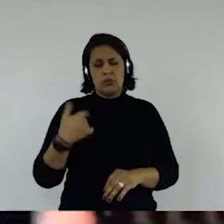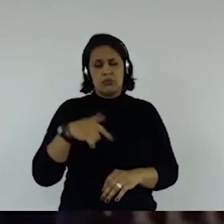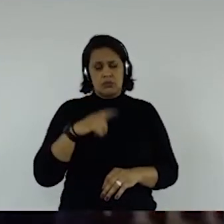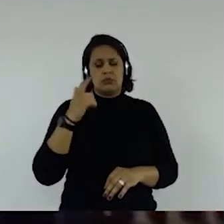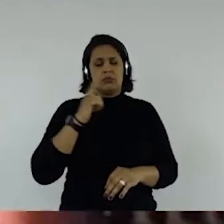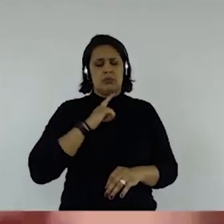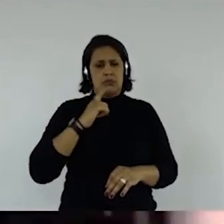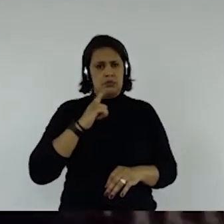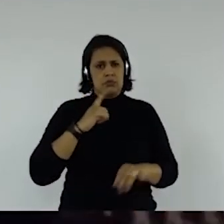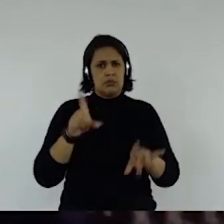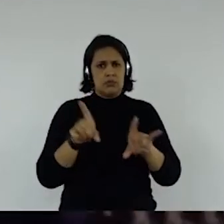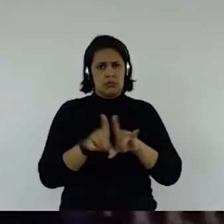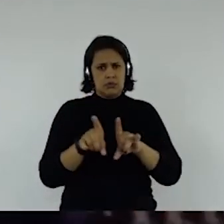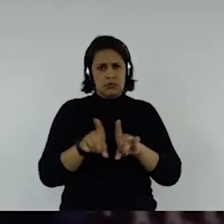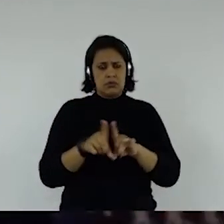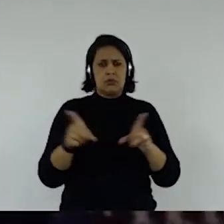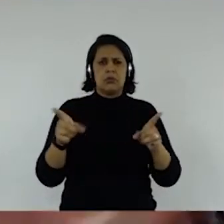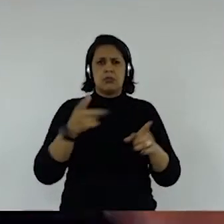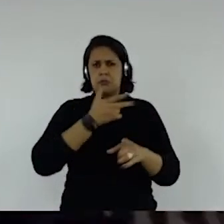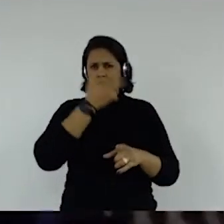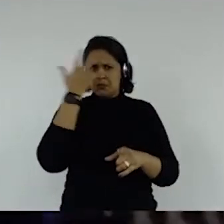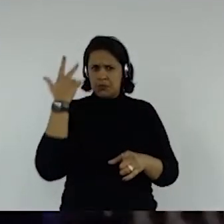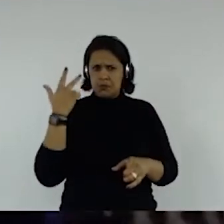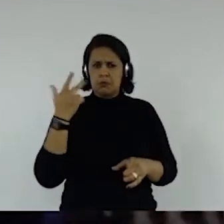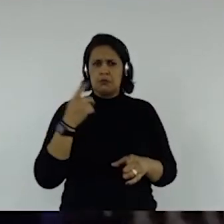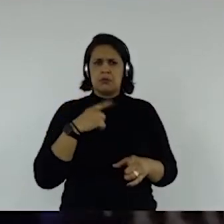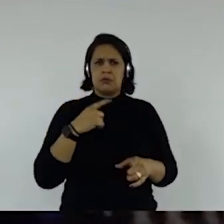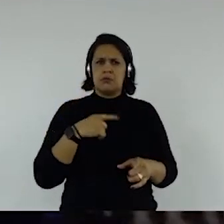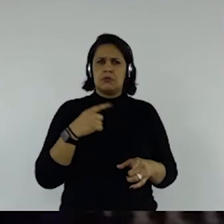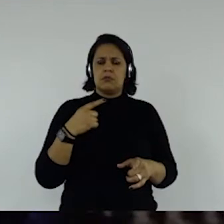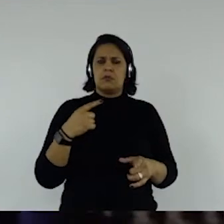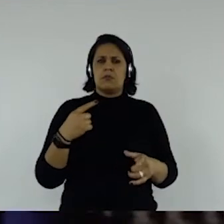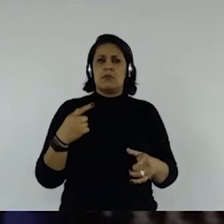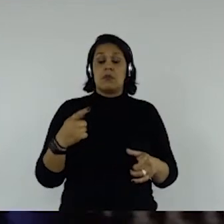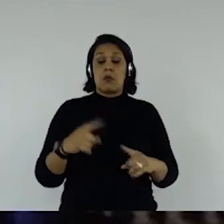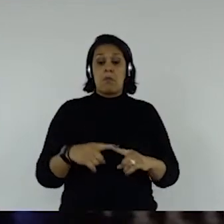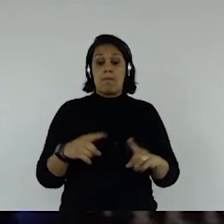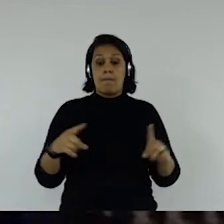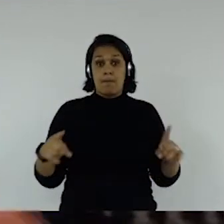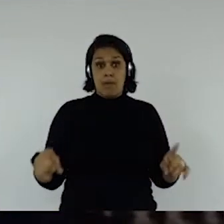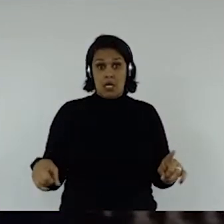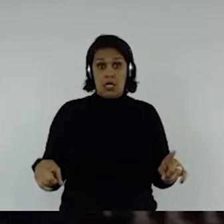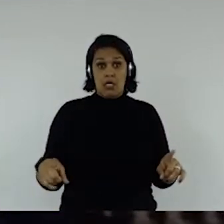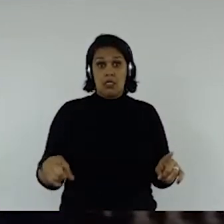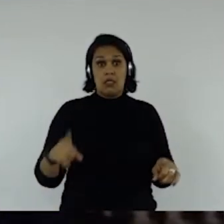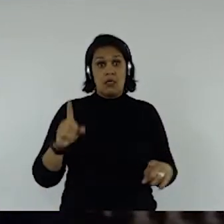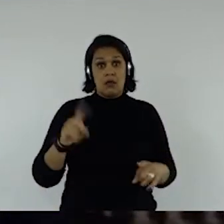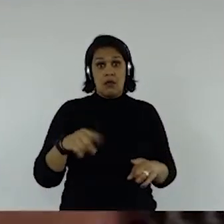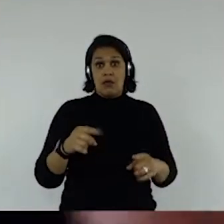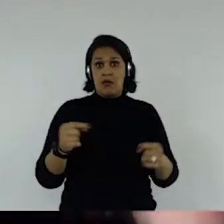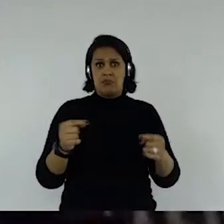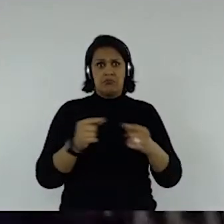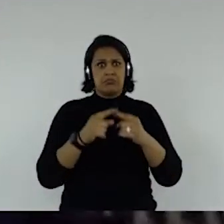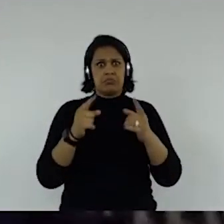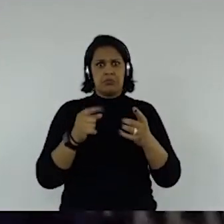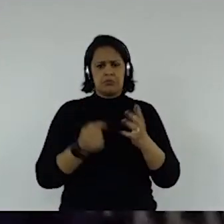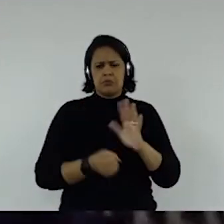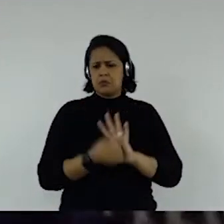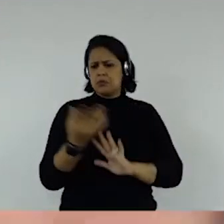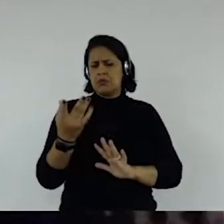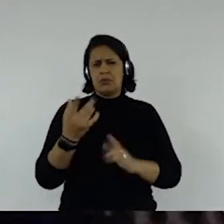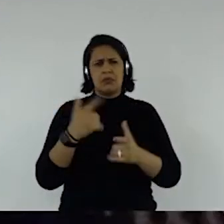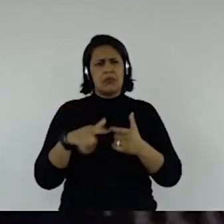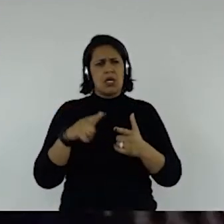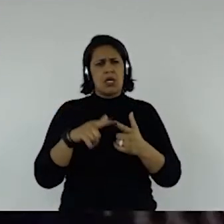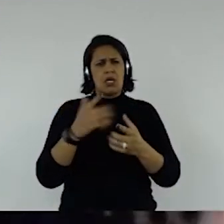excelentes árbitros no Brasil, a gente tem um modelo de arbitragem que é muito bom, entretanto, ele não é suficiente para a quantidade de causa,